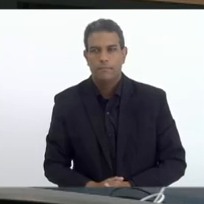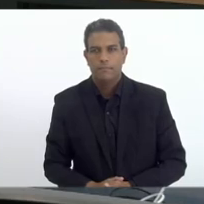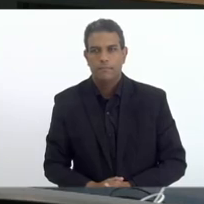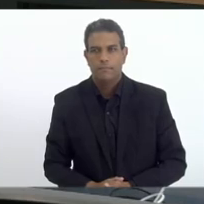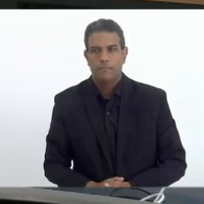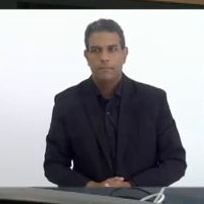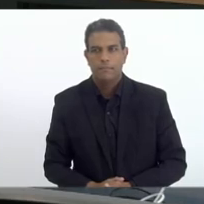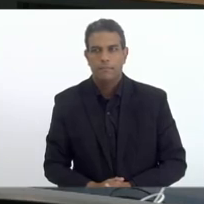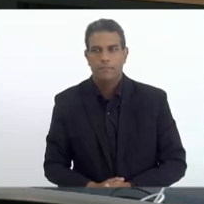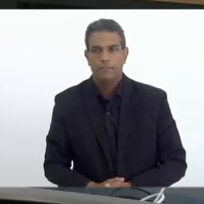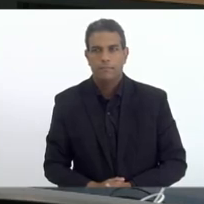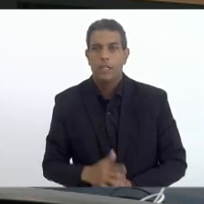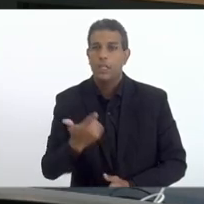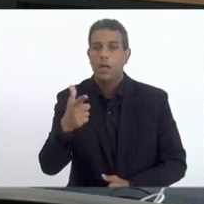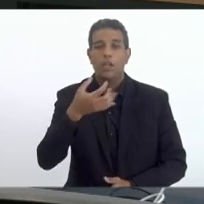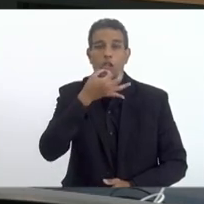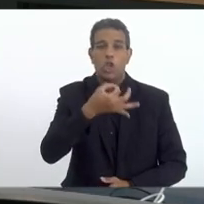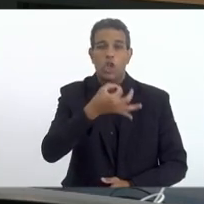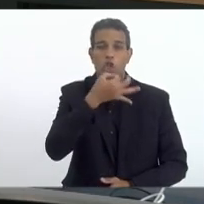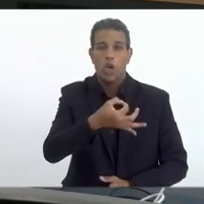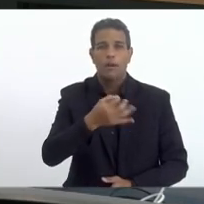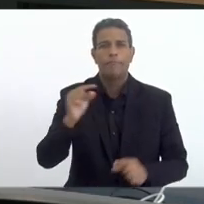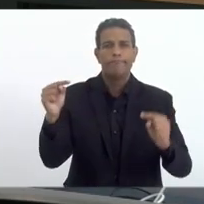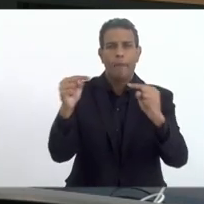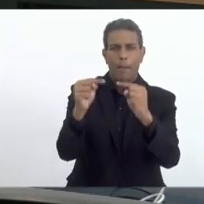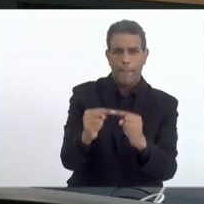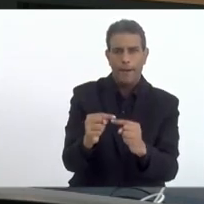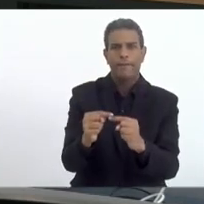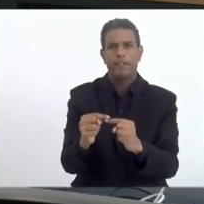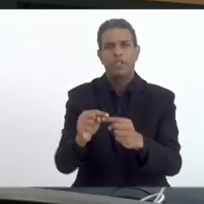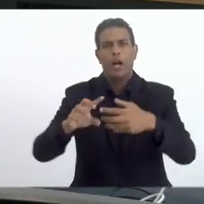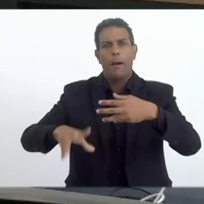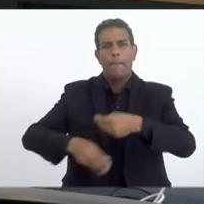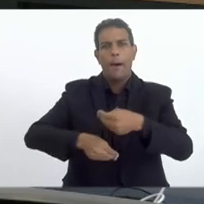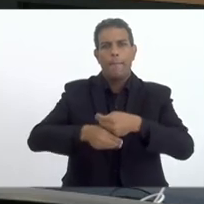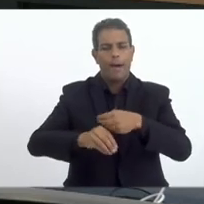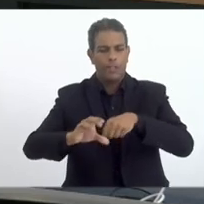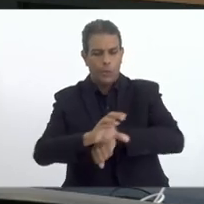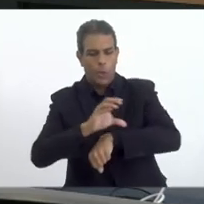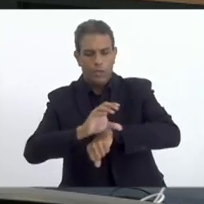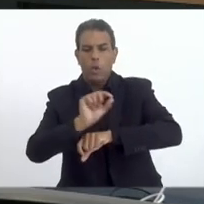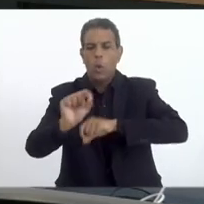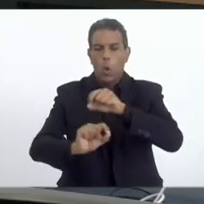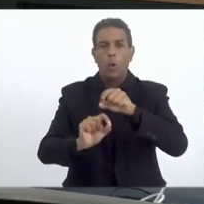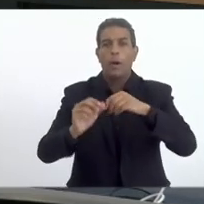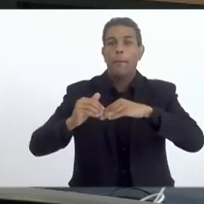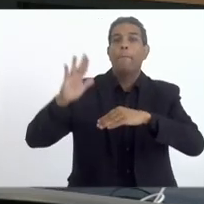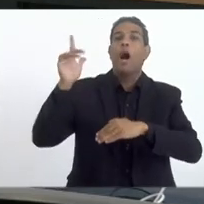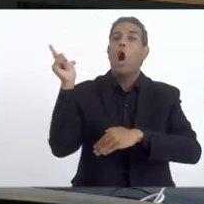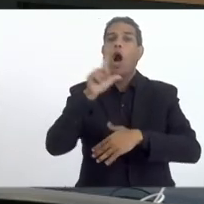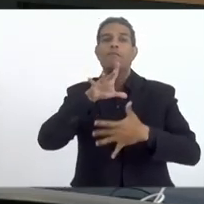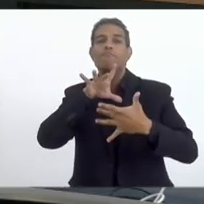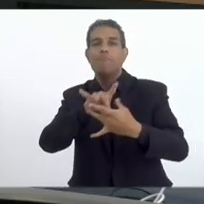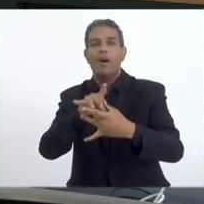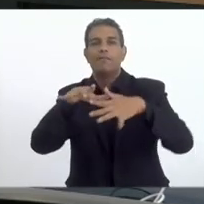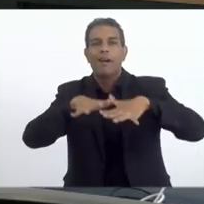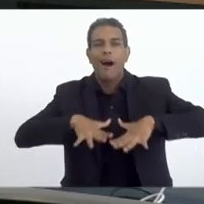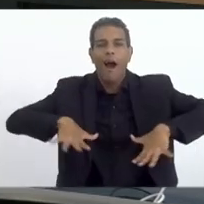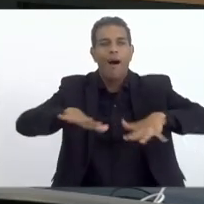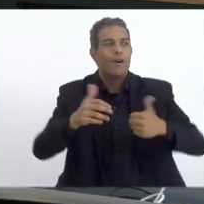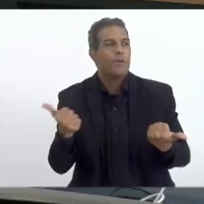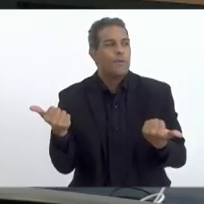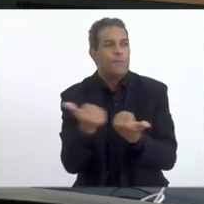Alô, bom. Então, gostaria de pontuar que, dentre as emendas que foram apresentadas, a emenda mais, que abrange mais os